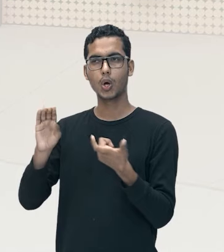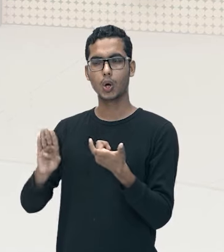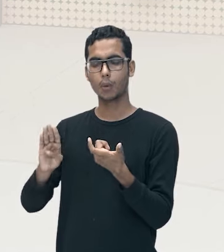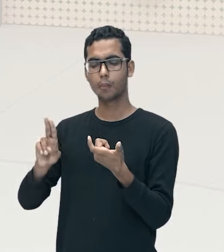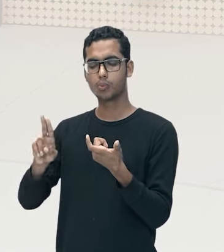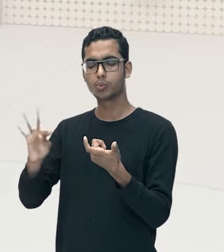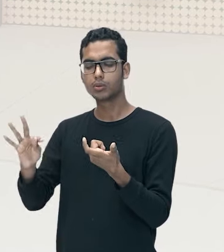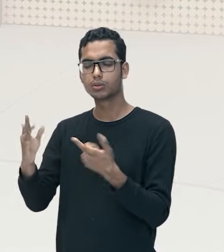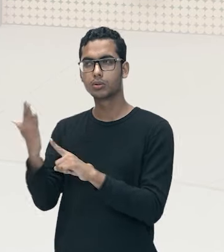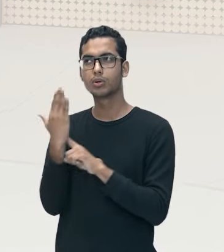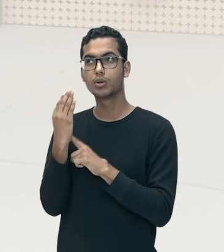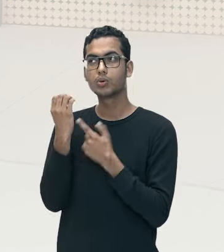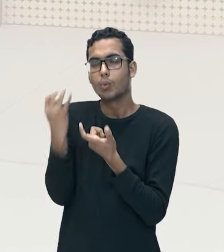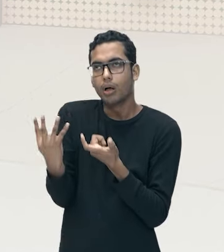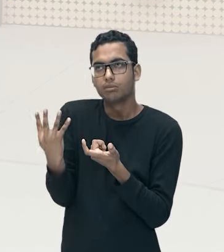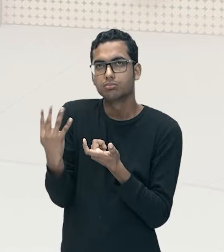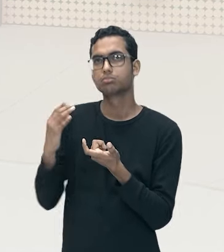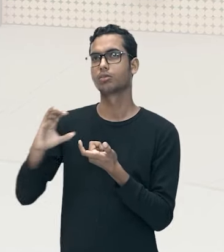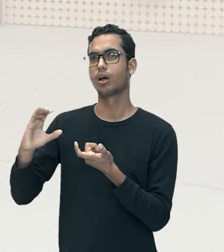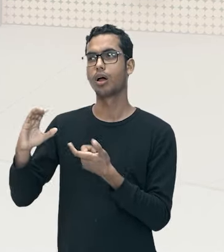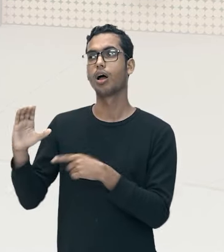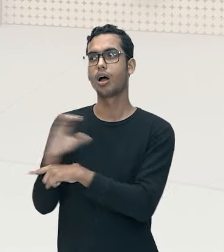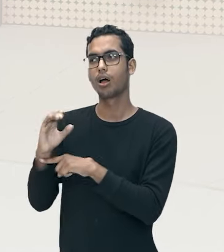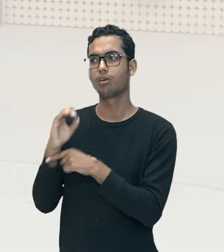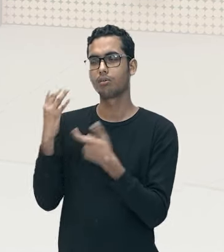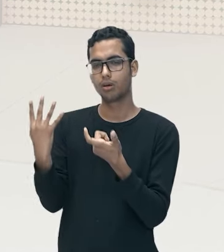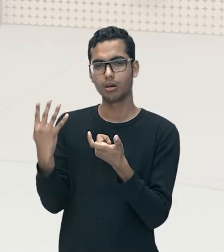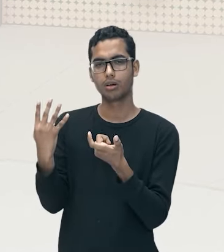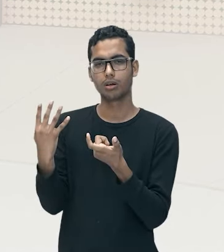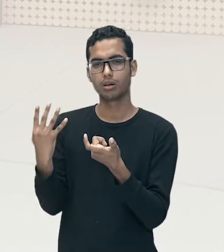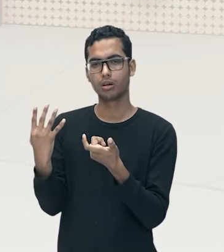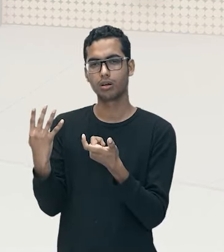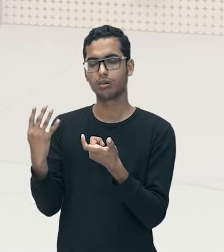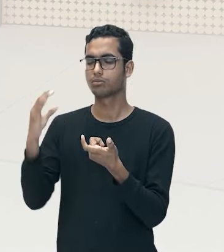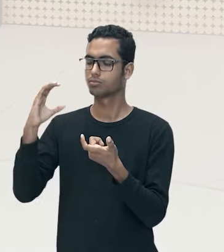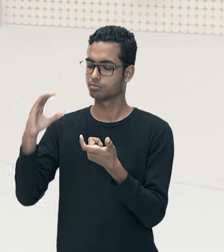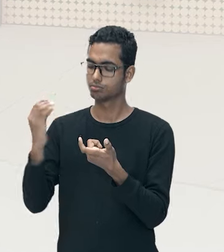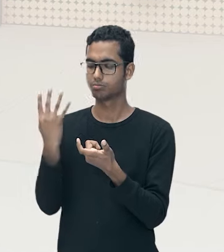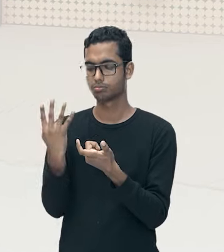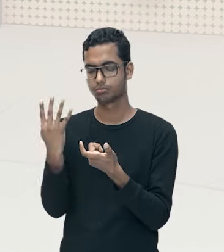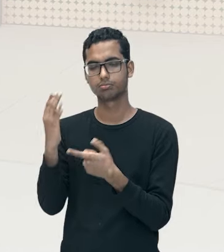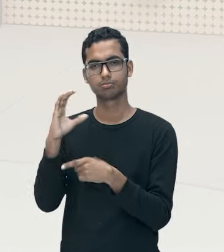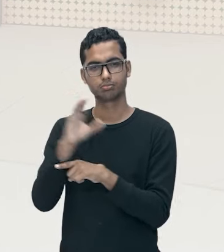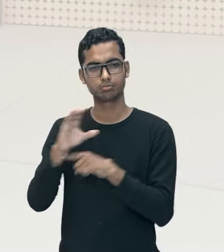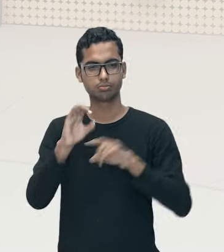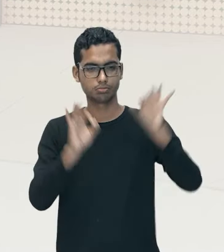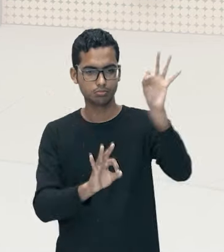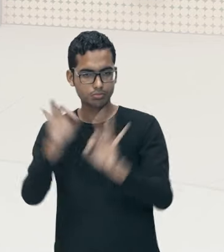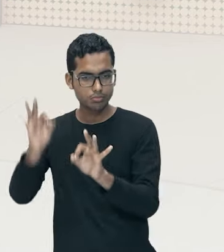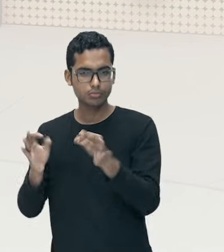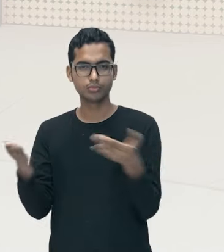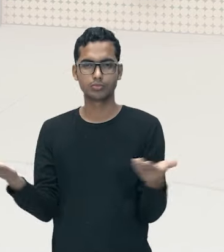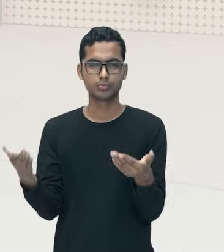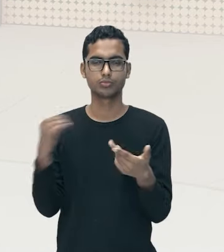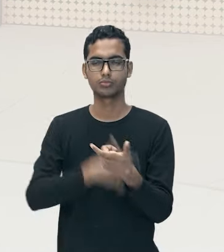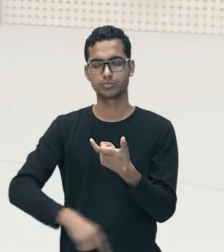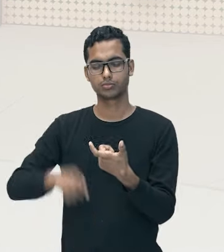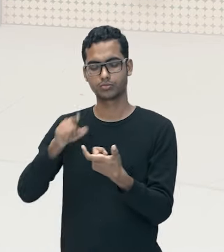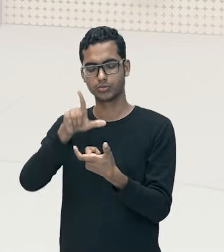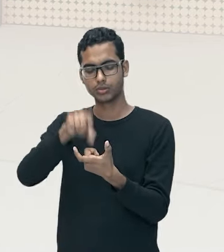pra gente o quê quatro carbonos eu vou lá na tabela né E aí eu coloco os quatro carbonos a parte do meio o